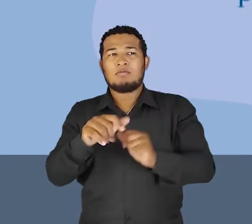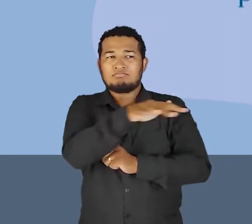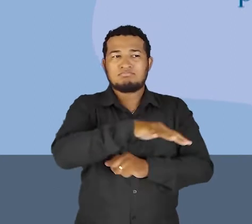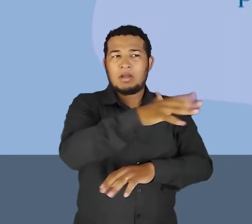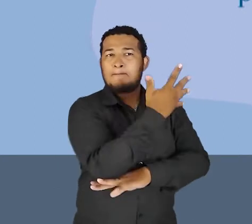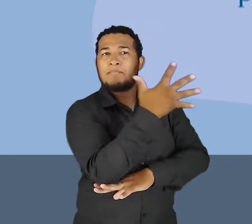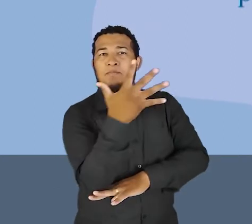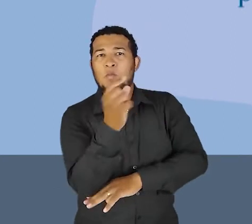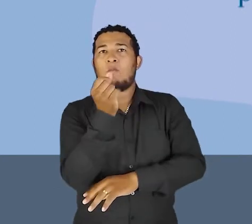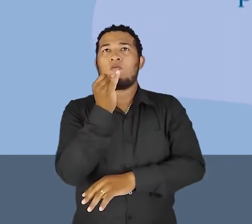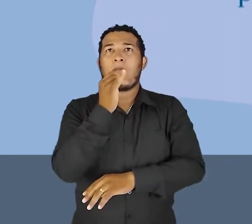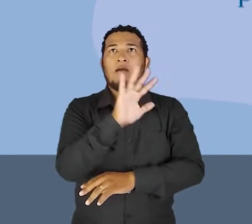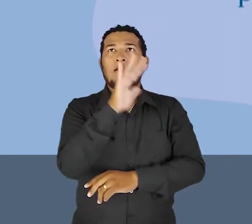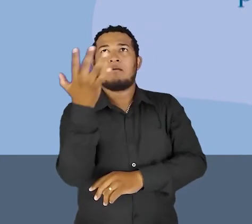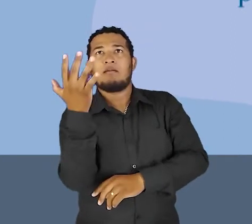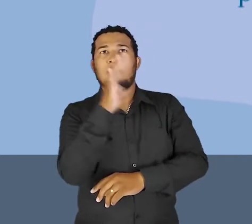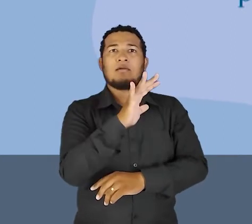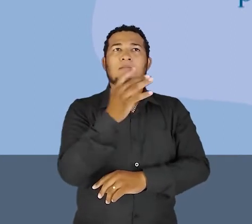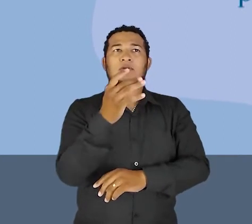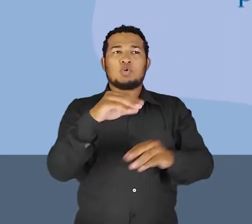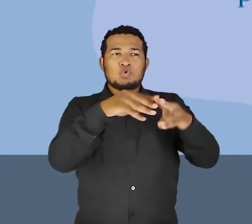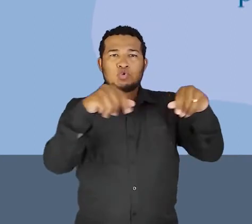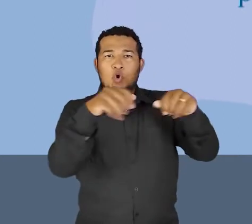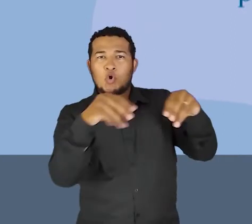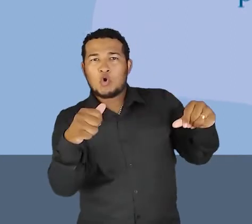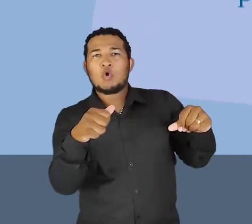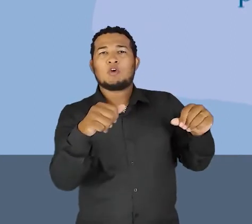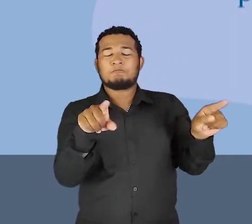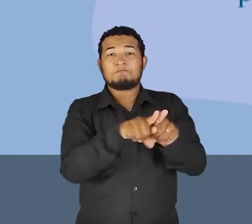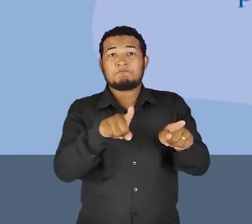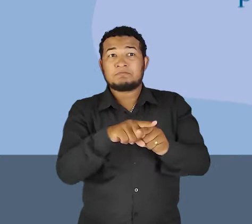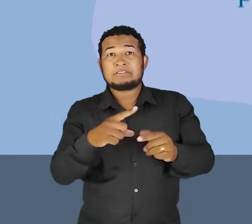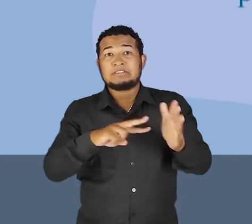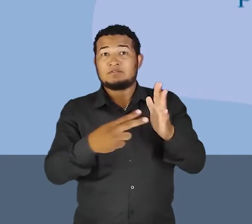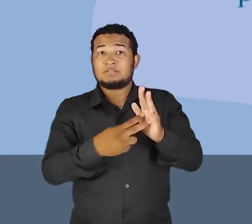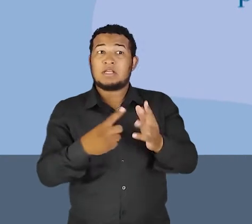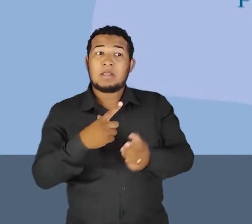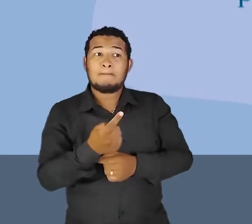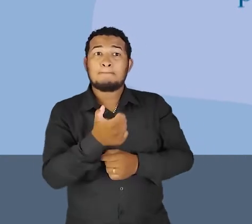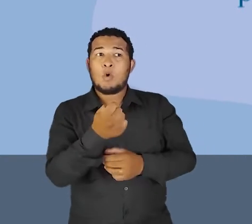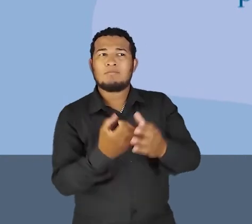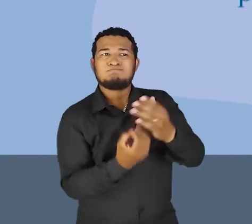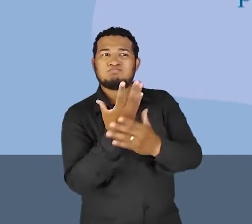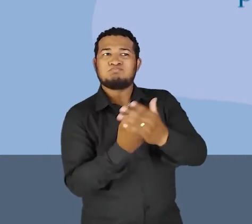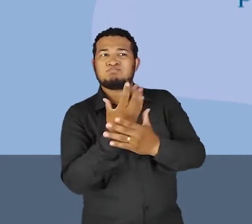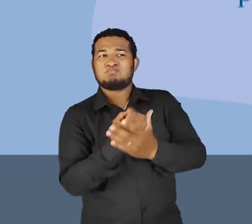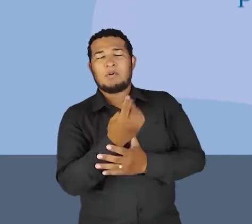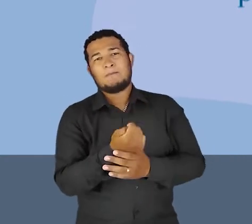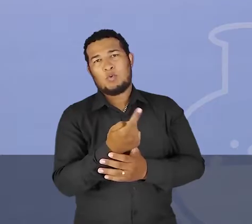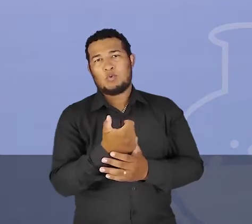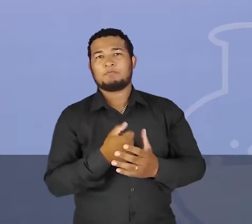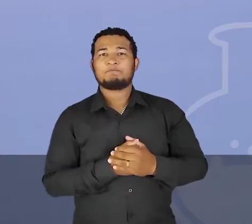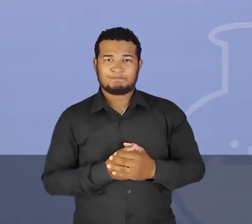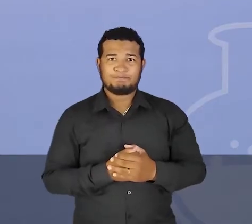ambientais, como clima, tipos de solo e, portanto, com baixos índices de produtividade. Venha